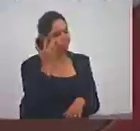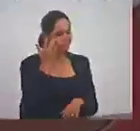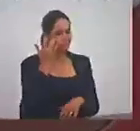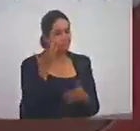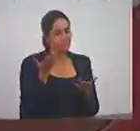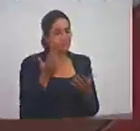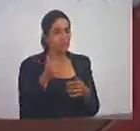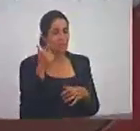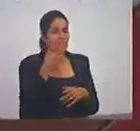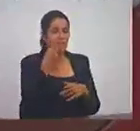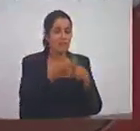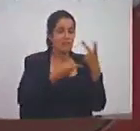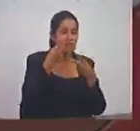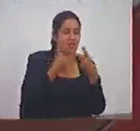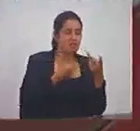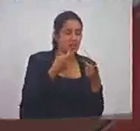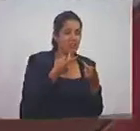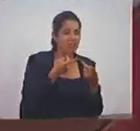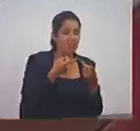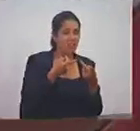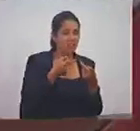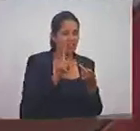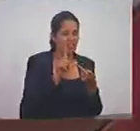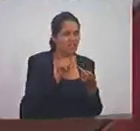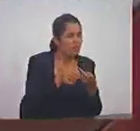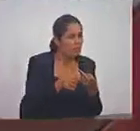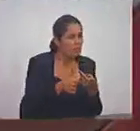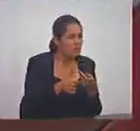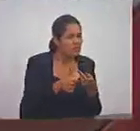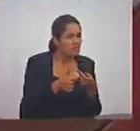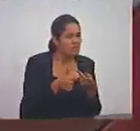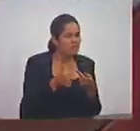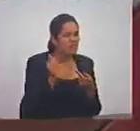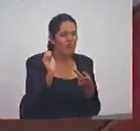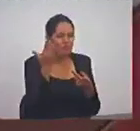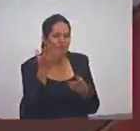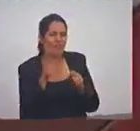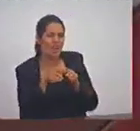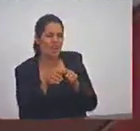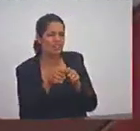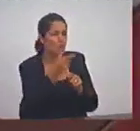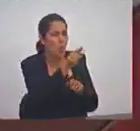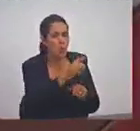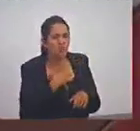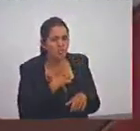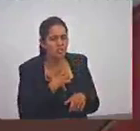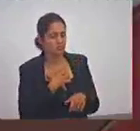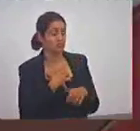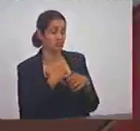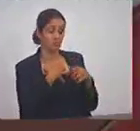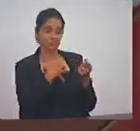que vem, fala, fala, fala, e depois volta atrás. Inclusive, vou repetir, ele disse para todos os senhores vereadores, estava